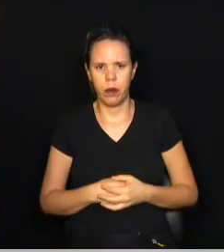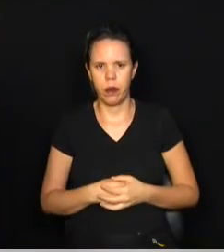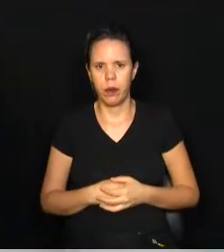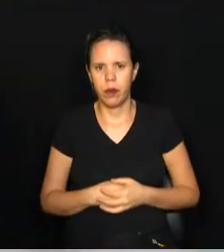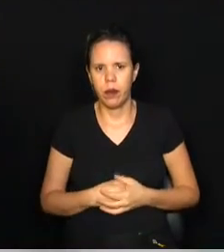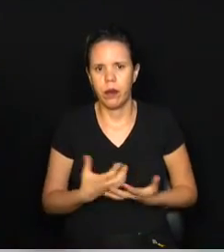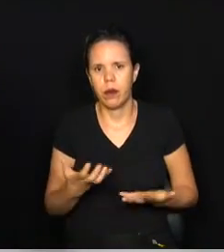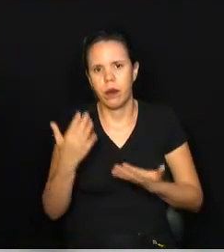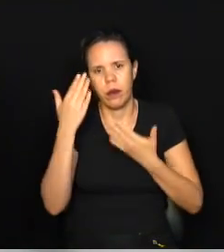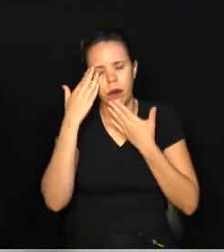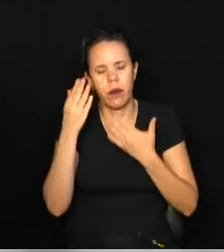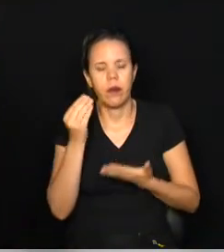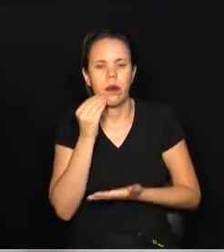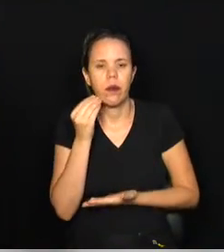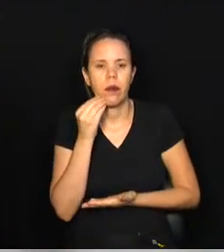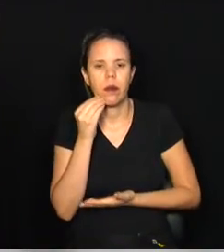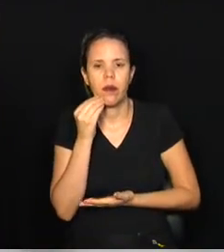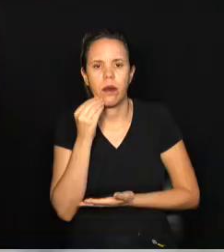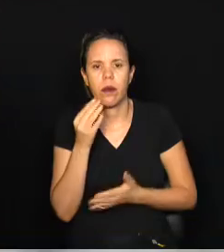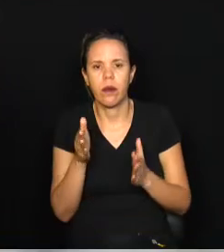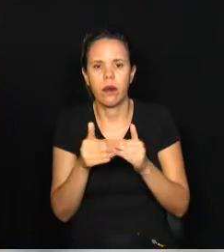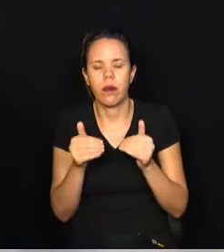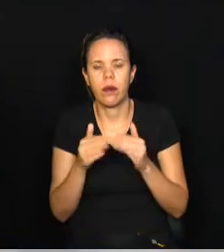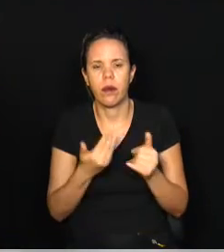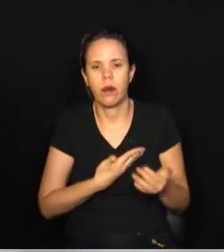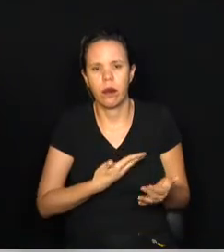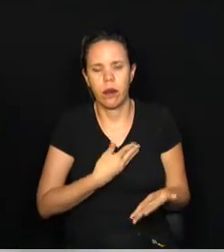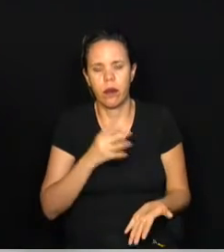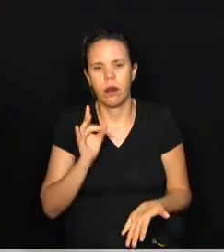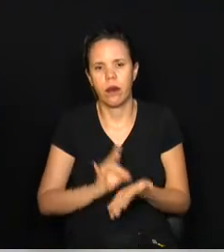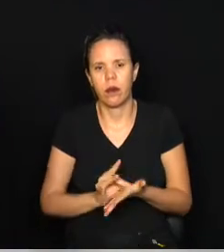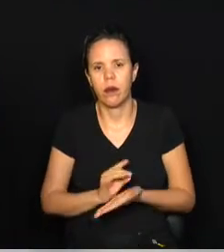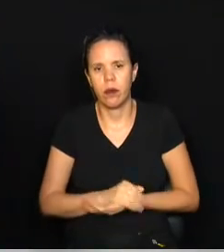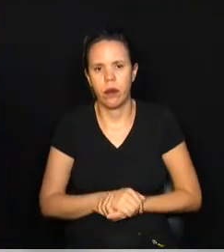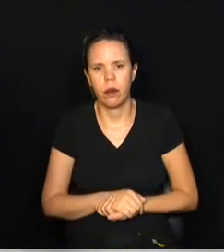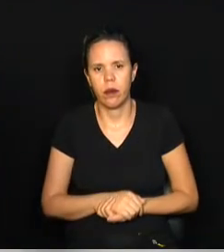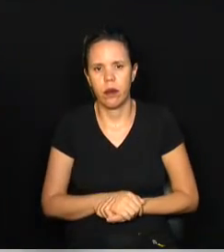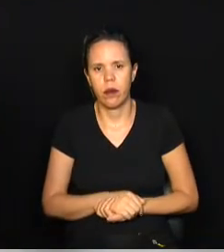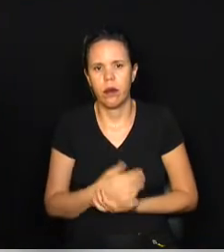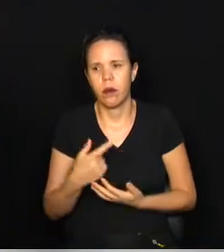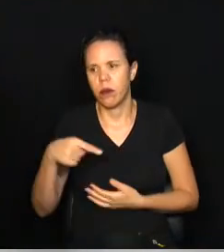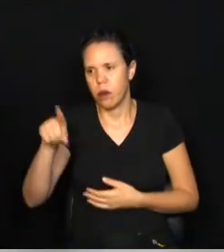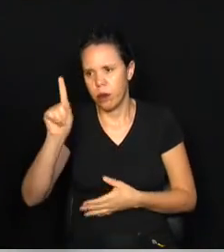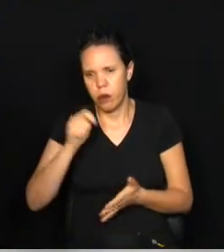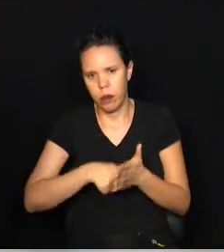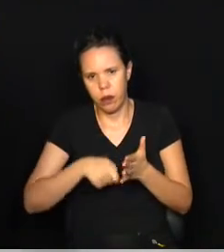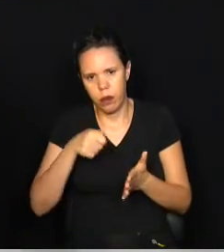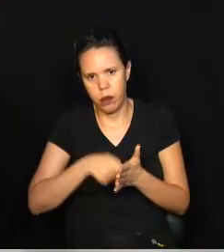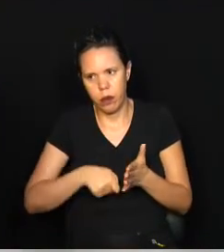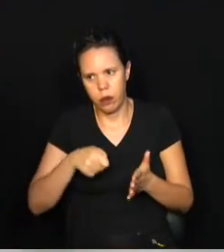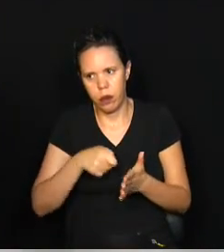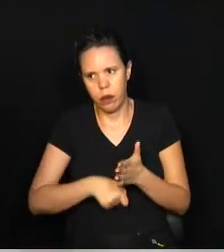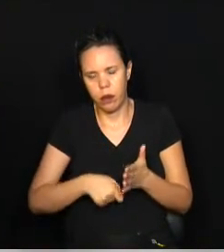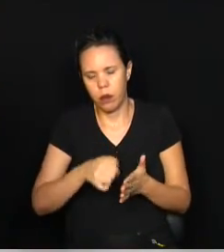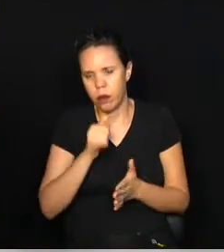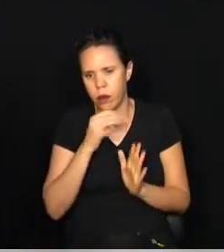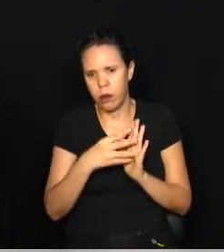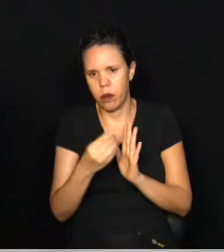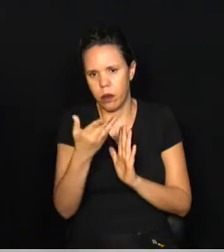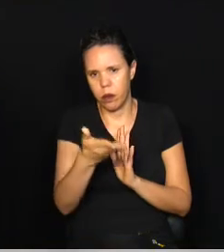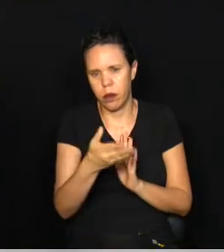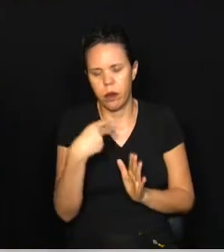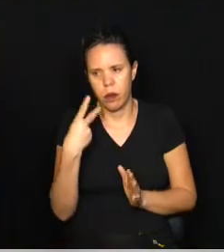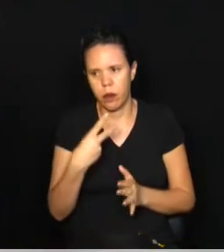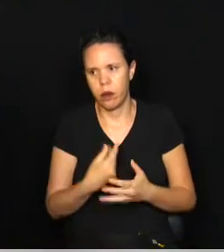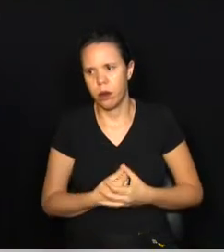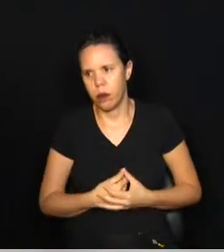Eu queria agradecer a oportunidade, pedir que os colegas realmente vão para a luta, sigam o seu exemplo